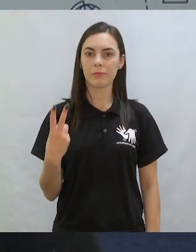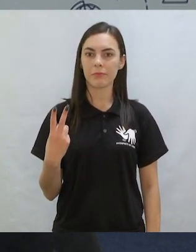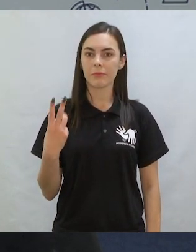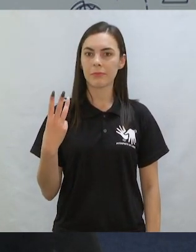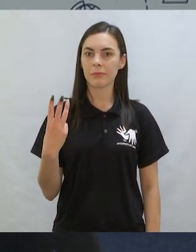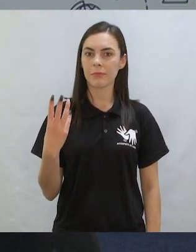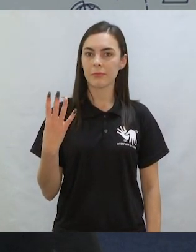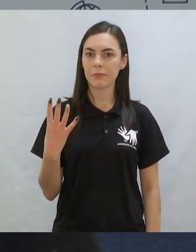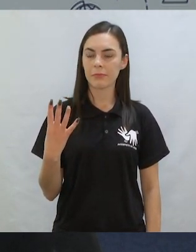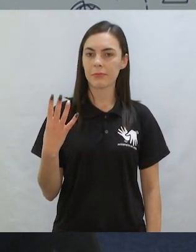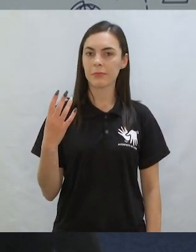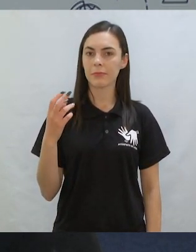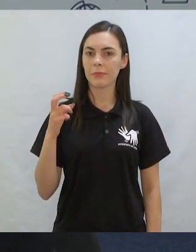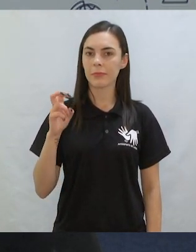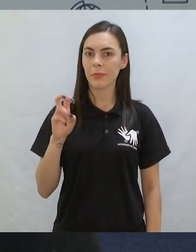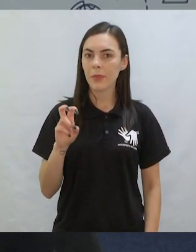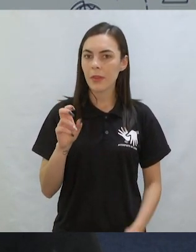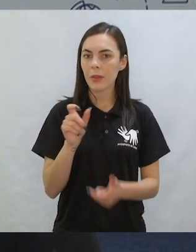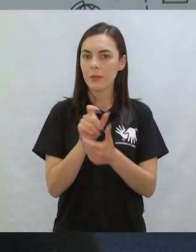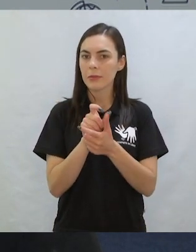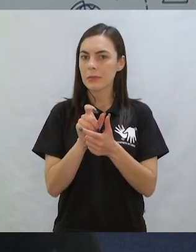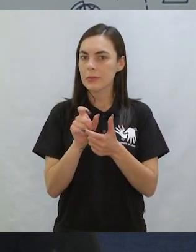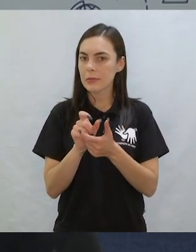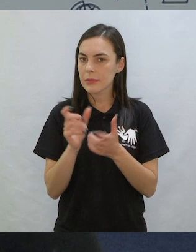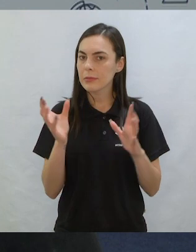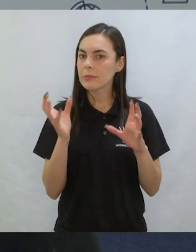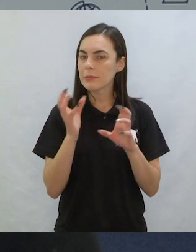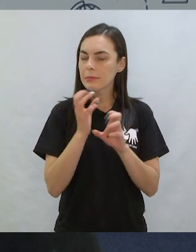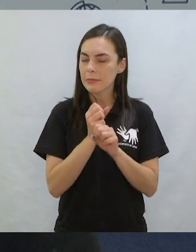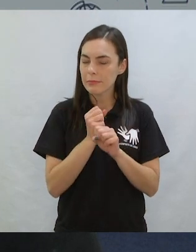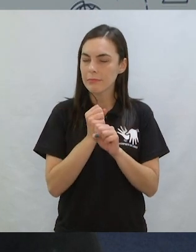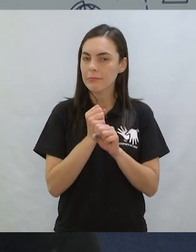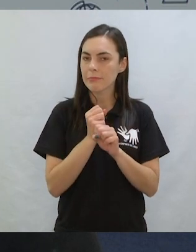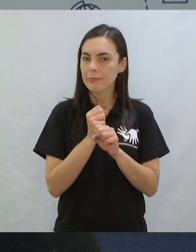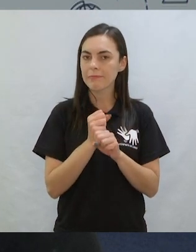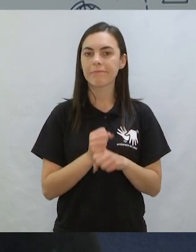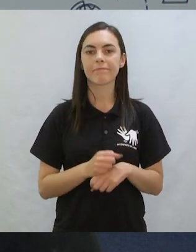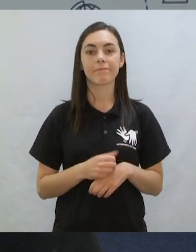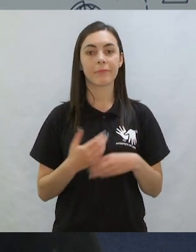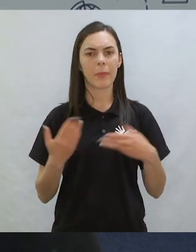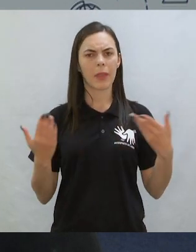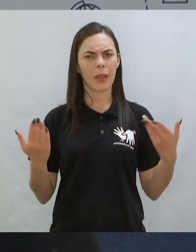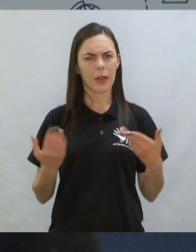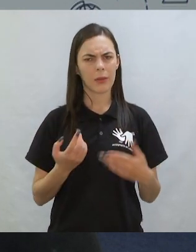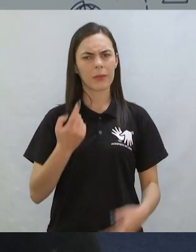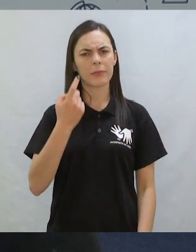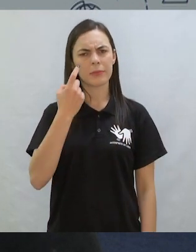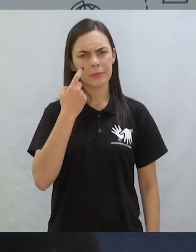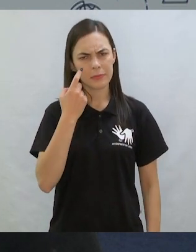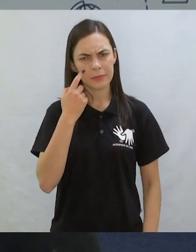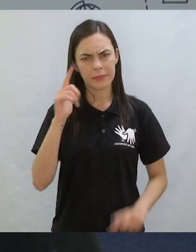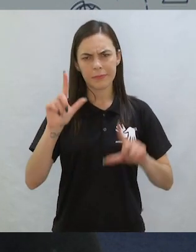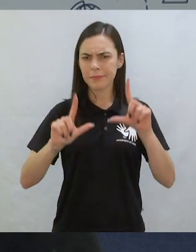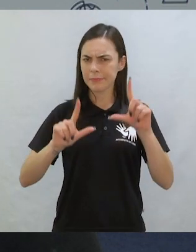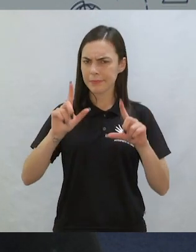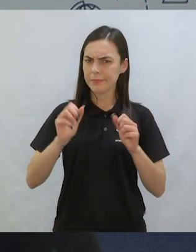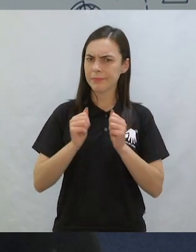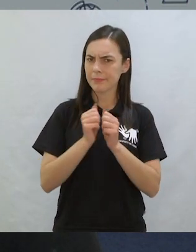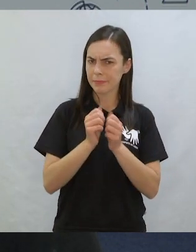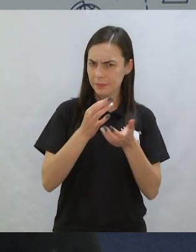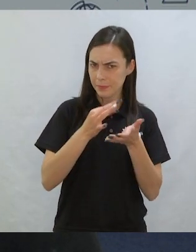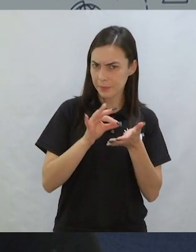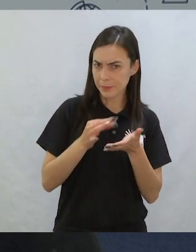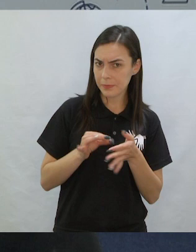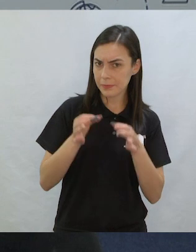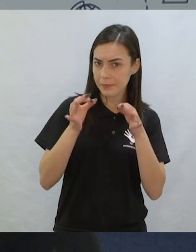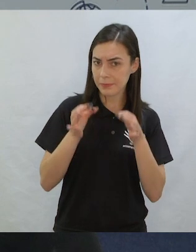Uma, duas, três, quatro, 5 sílabas. Vamos ver juntos lá na tela se